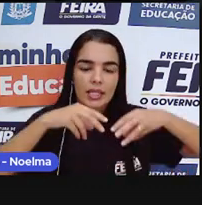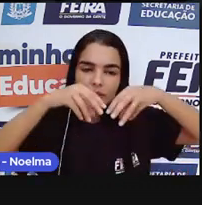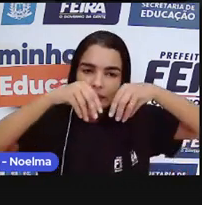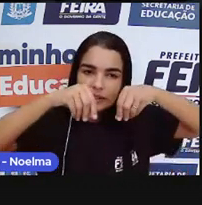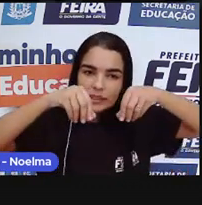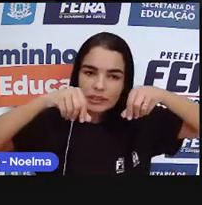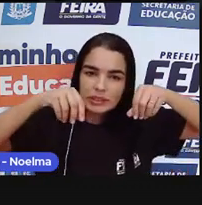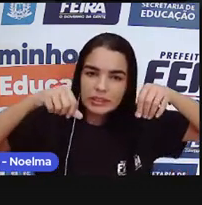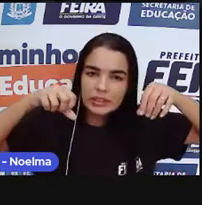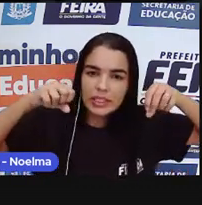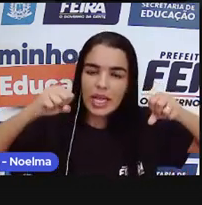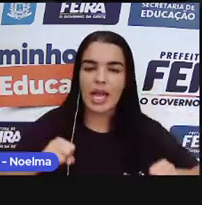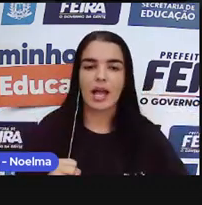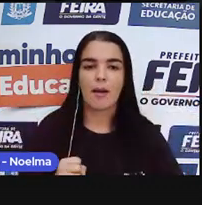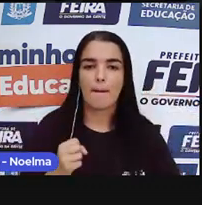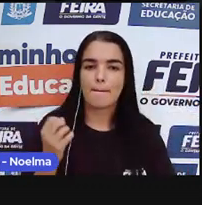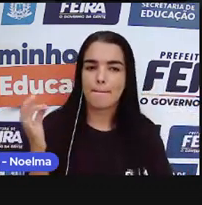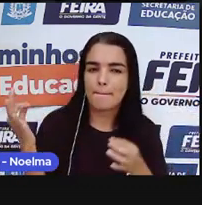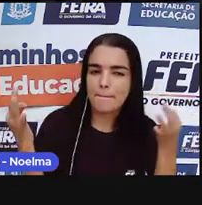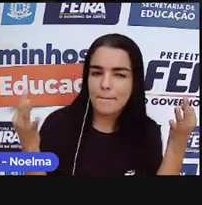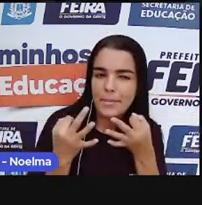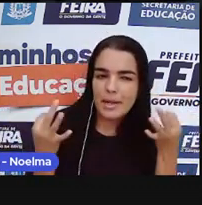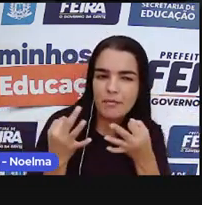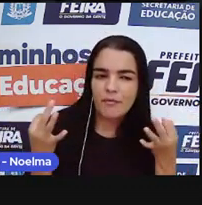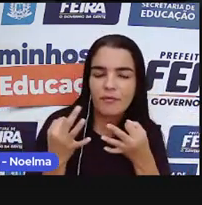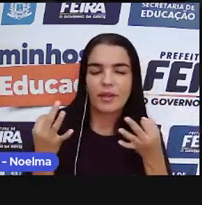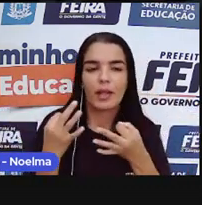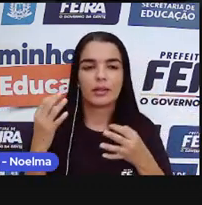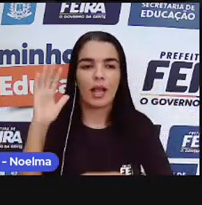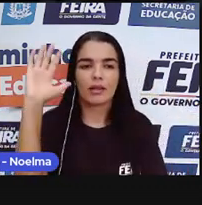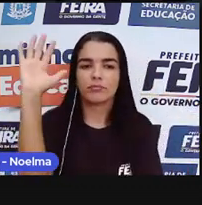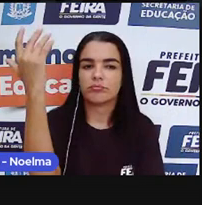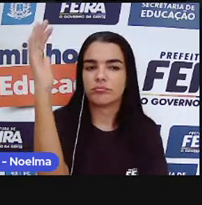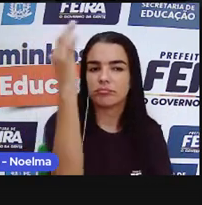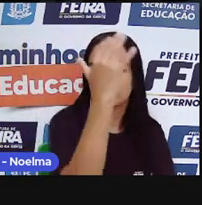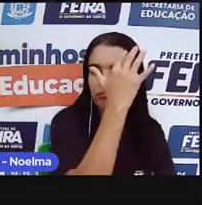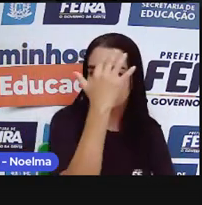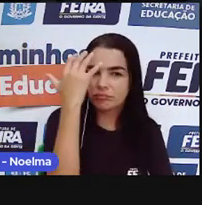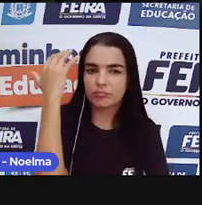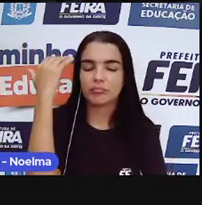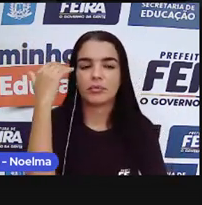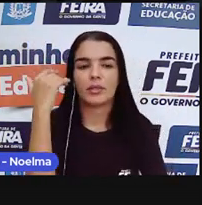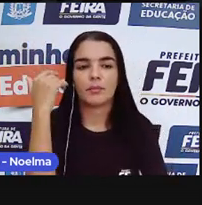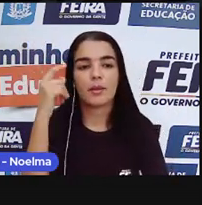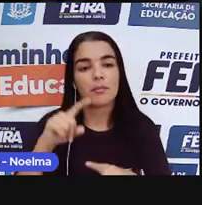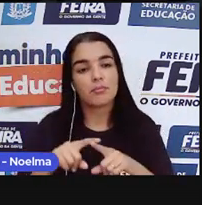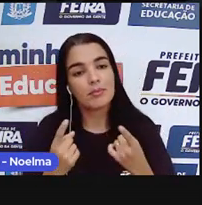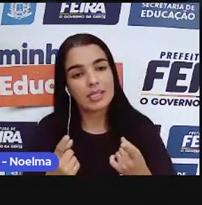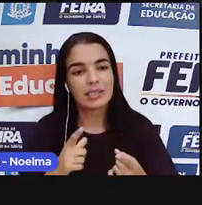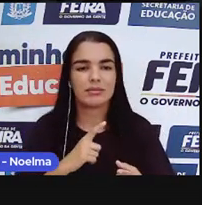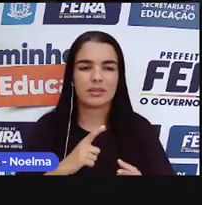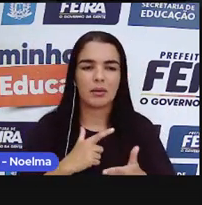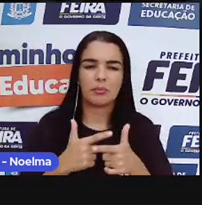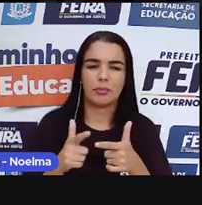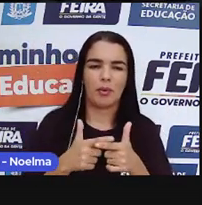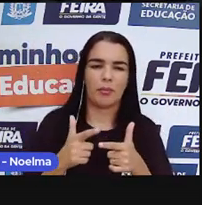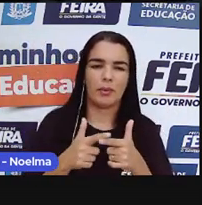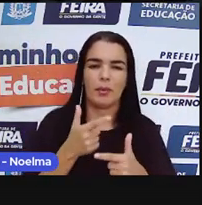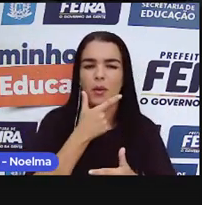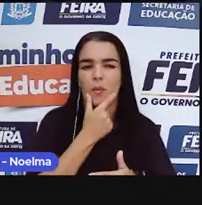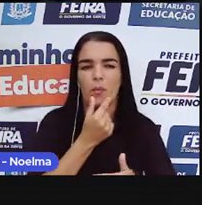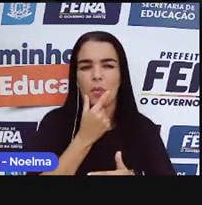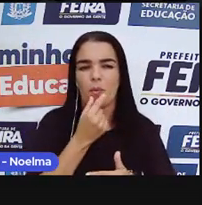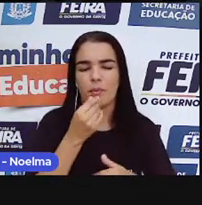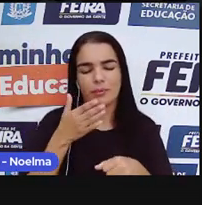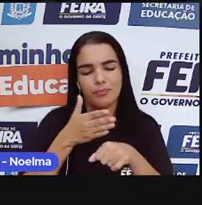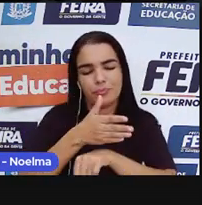da cobertura vegetal pelas ações antrópicas, né? Ou seja, pelas ações do homem, tem gerado grandes